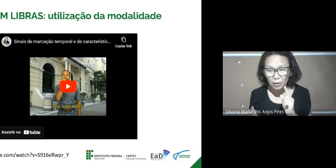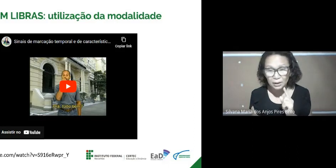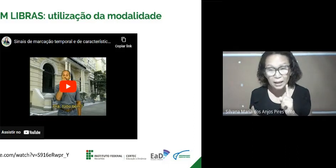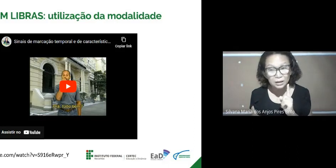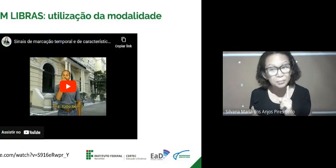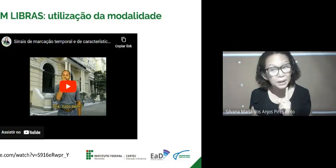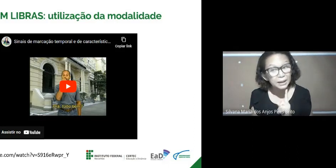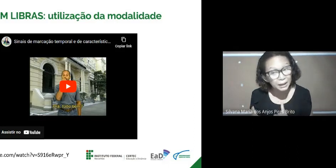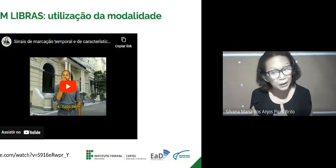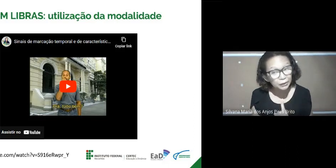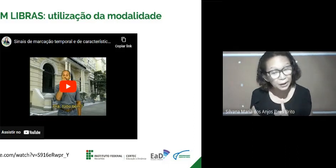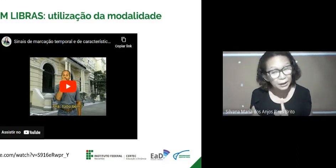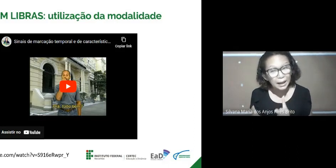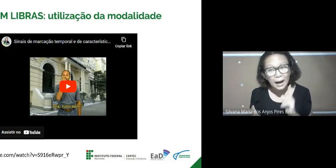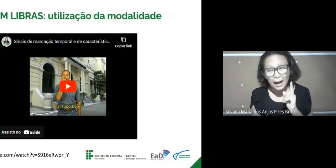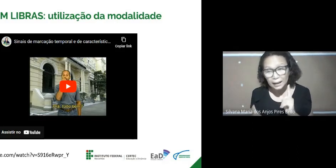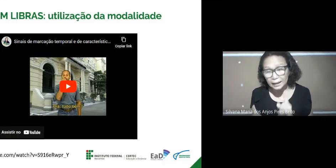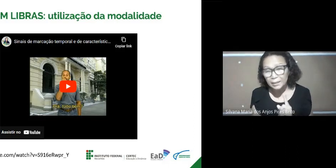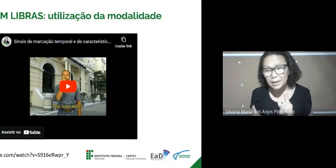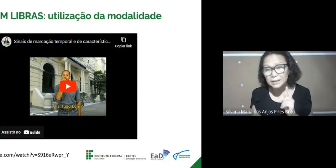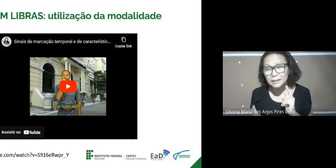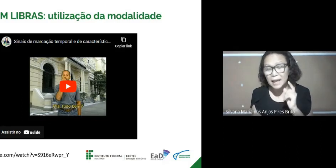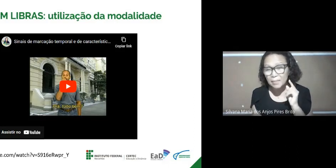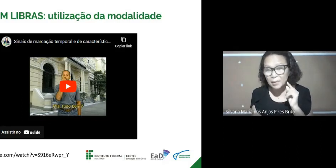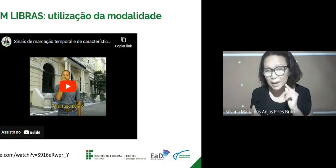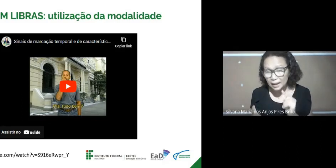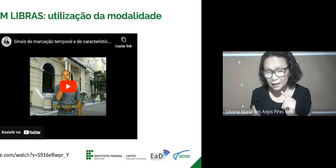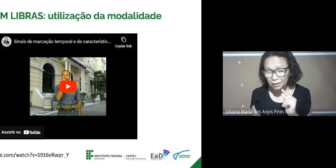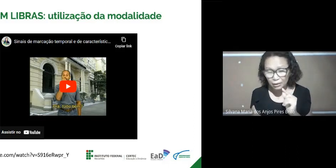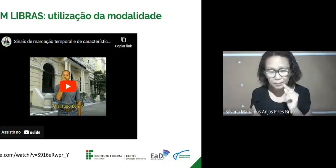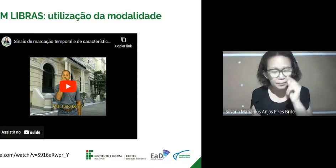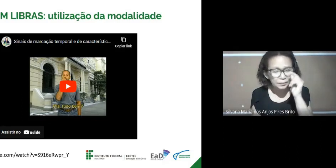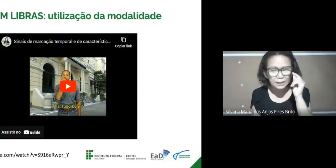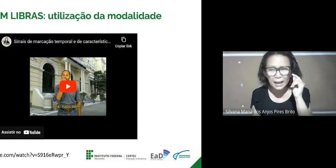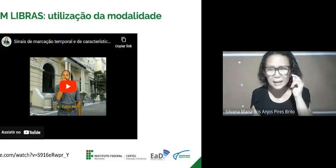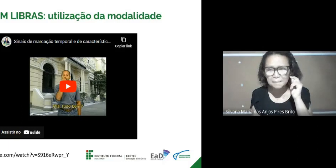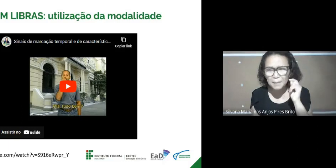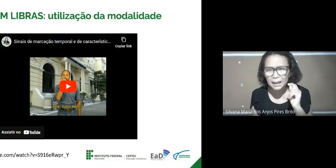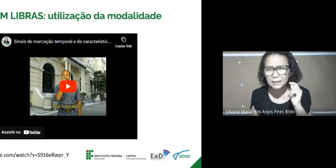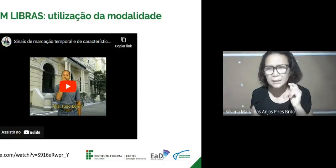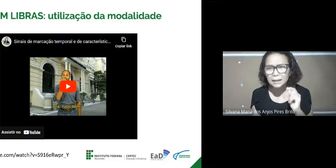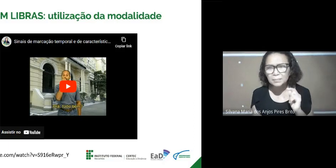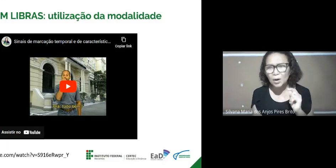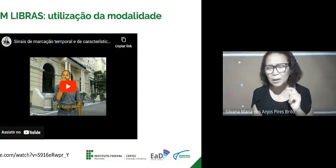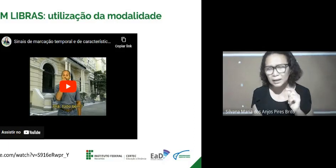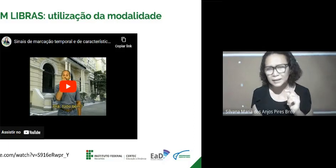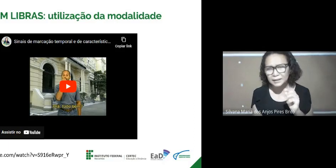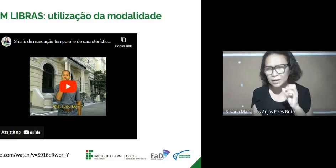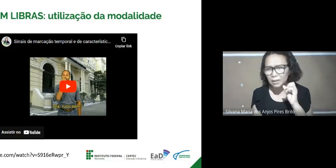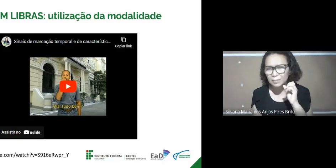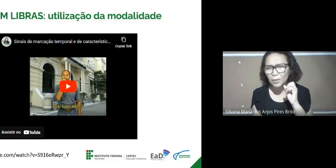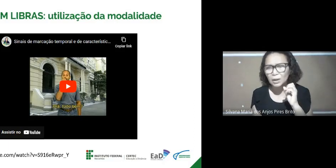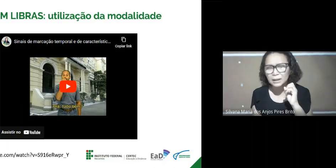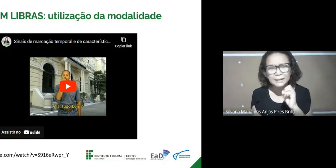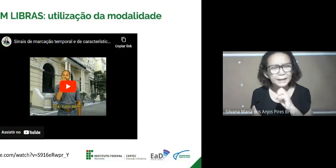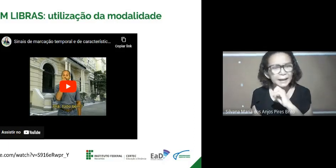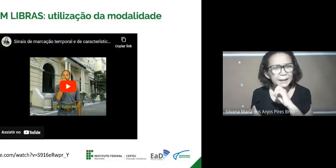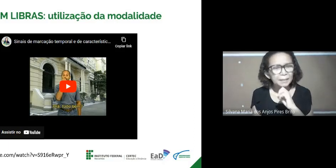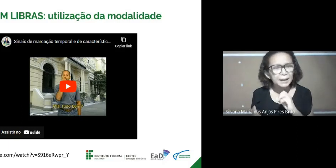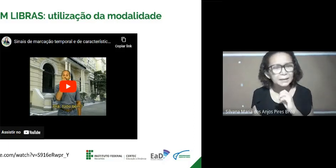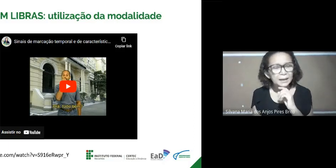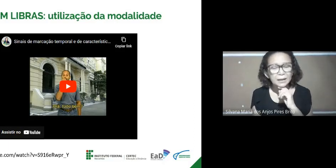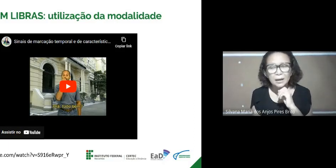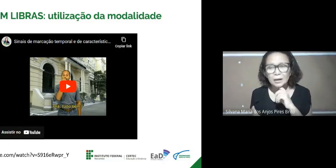pela abordagem bilíngue. A Libras é a primeira língua. Tem imensa importância, tem uma